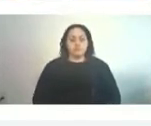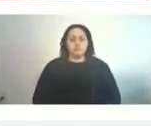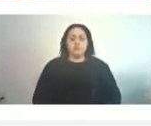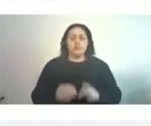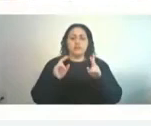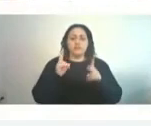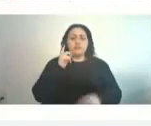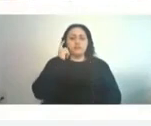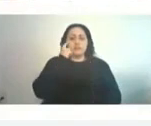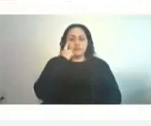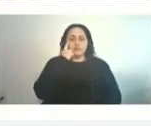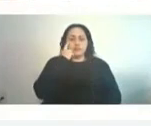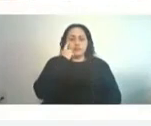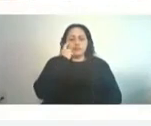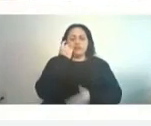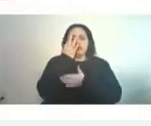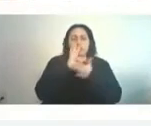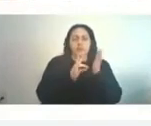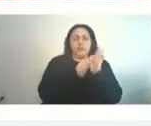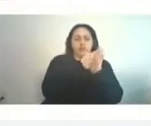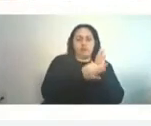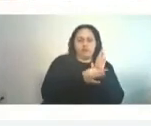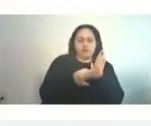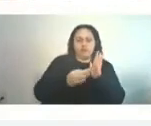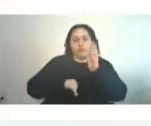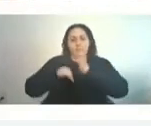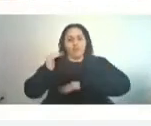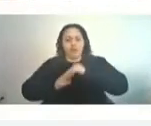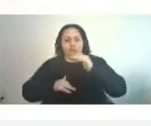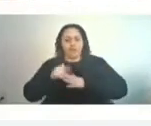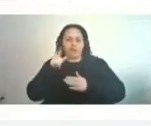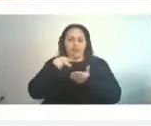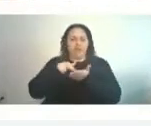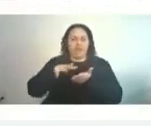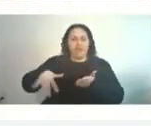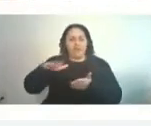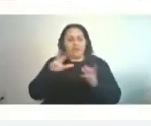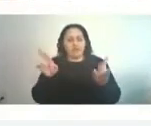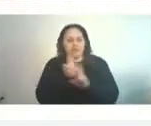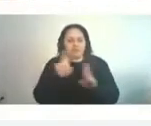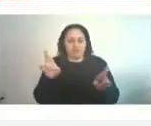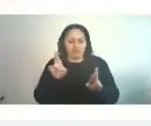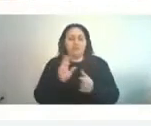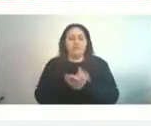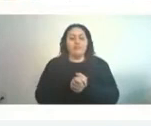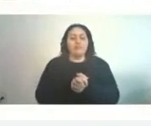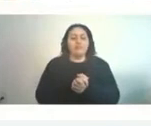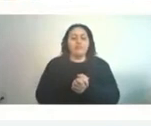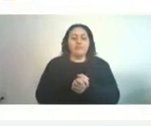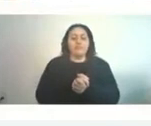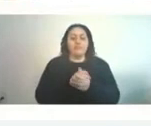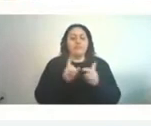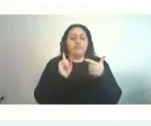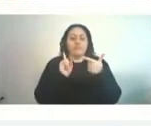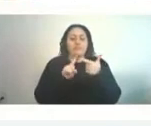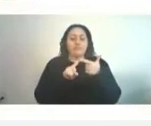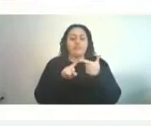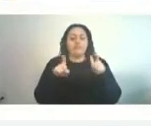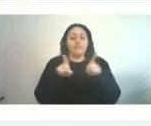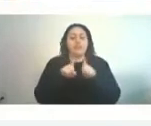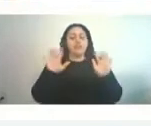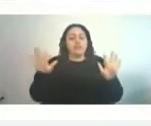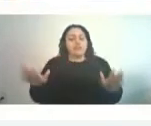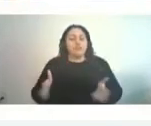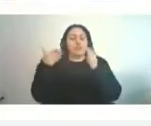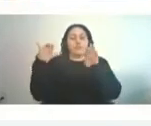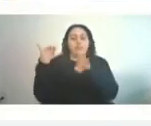da realidade. O estímulo à participação e protagonismo, né, quando eu falei da questão das metodologias ativas, era isso,